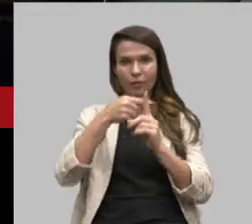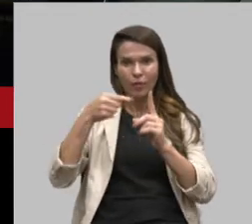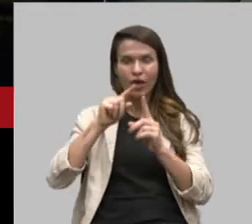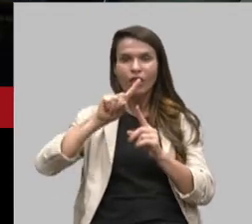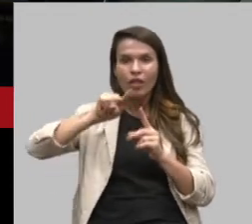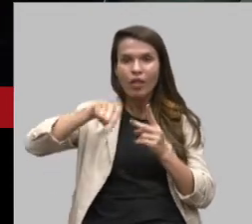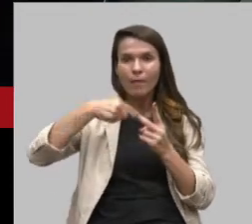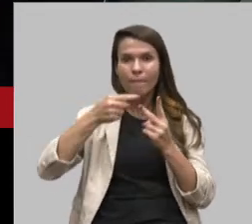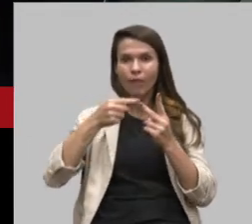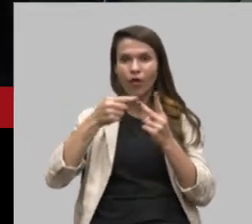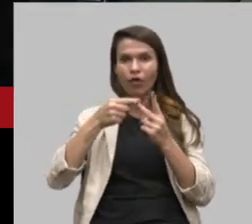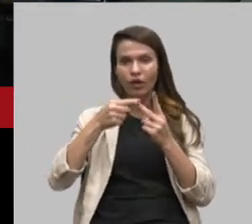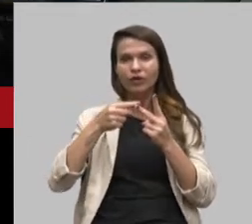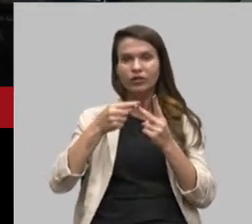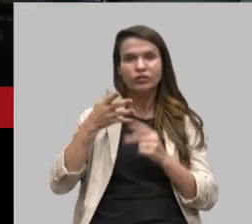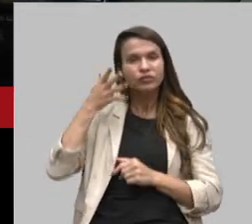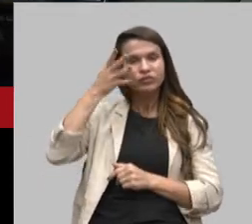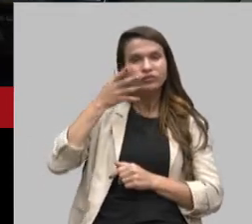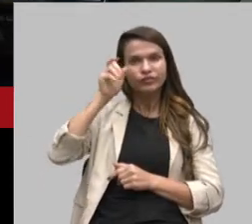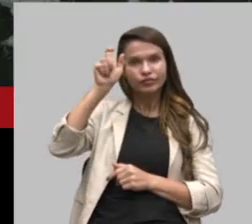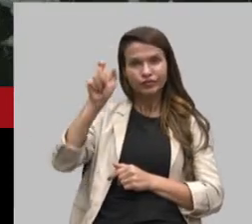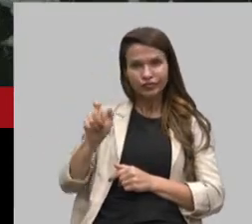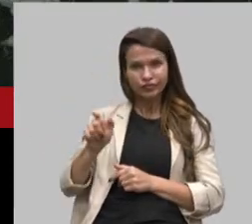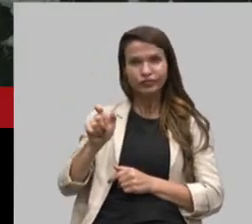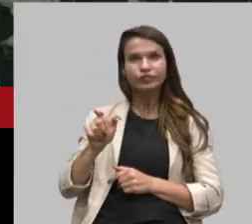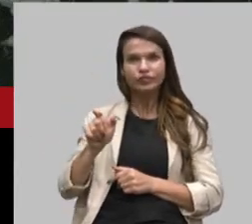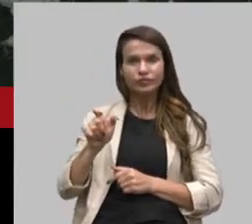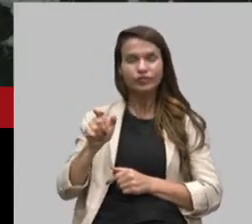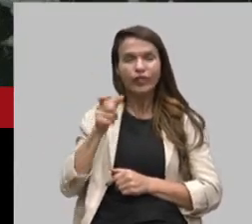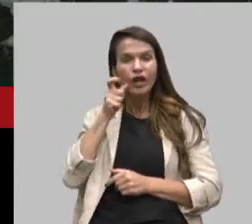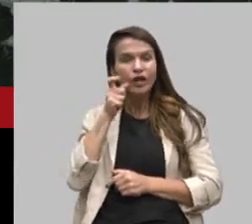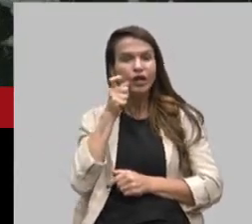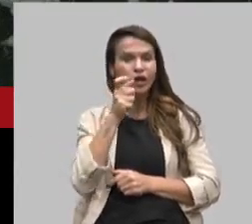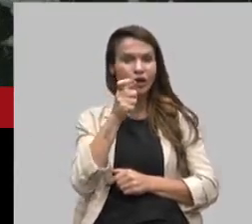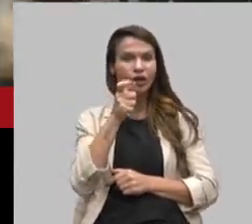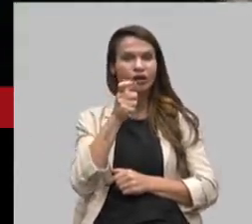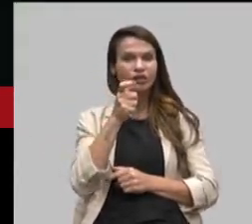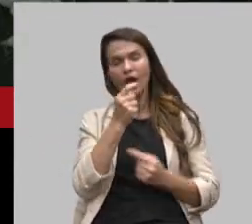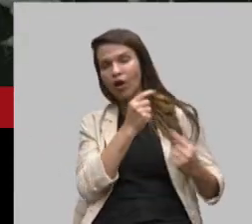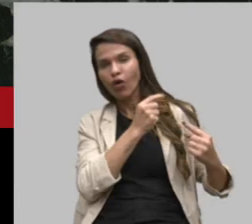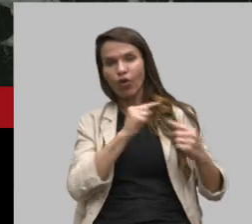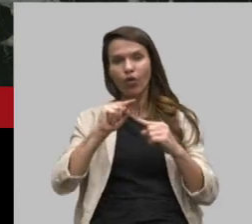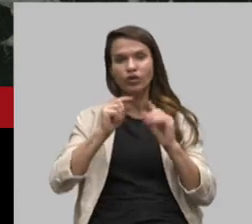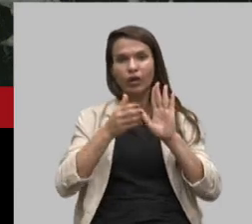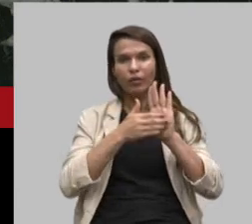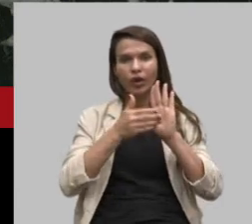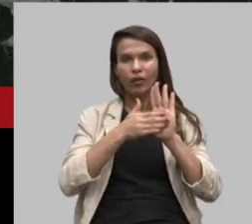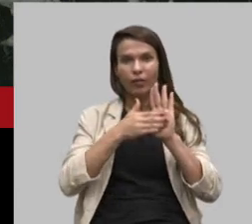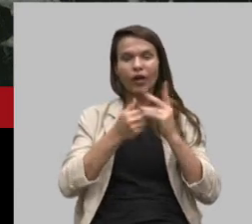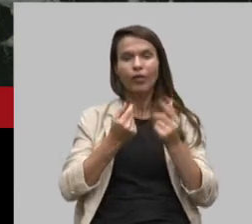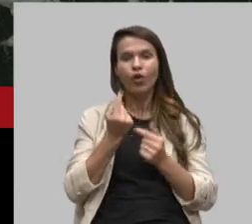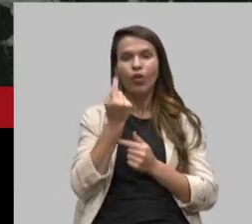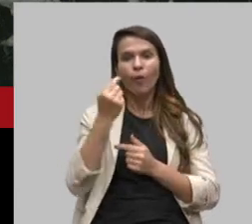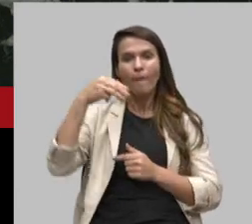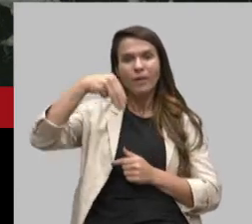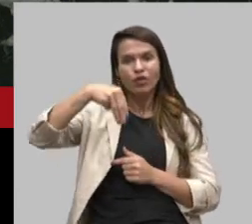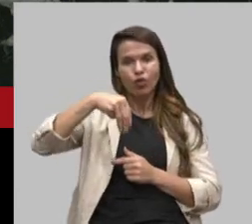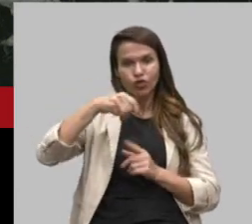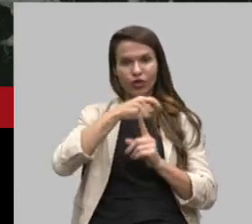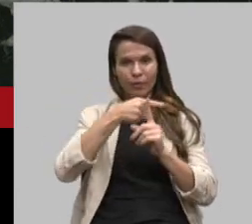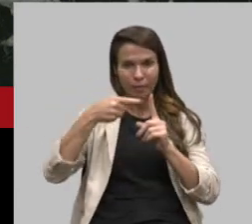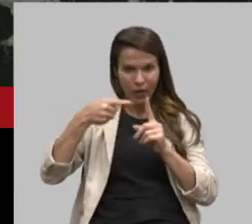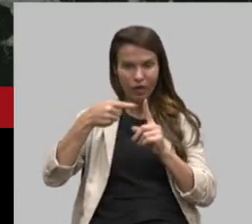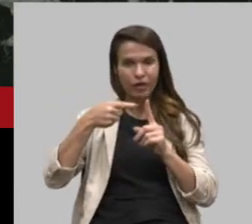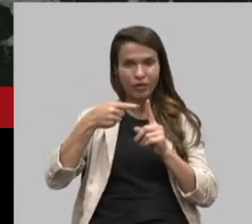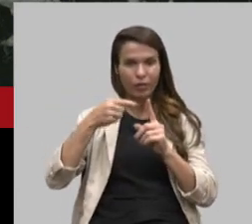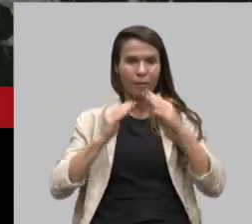será dada para a pessoa que se interessar em ser contra proposta também por 1 minuto e meio e logo após a gente tá com a nova